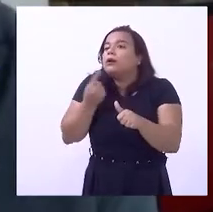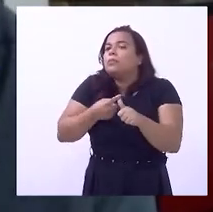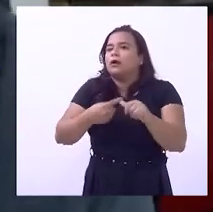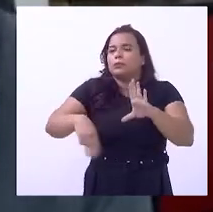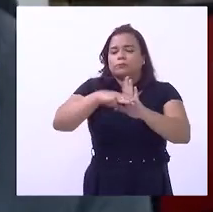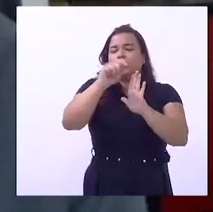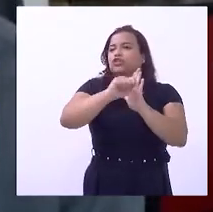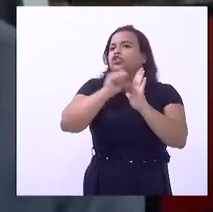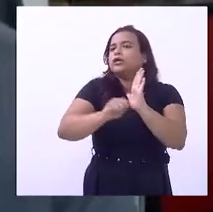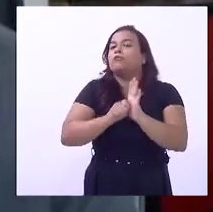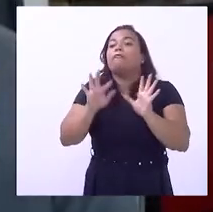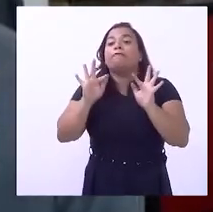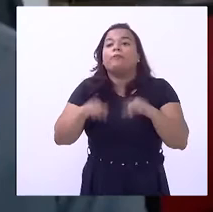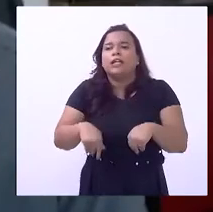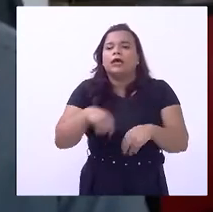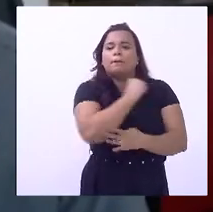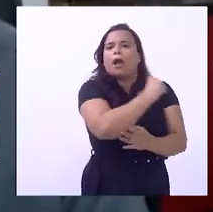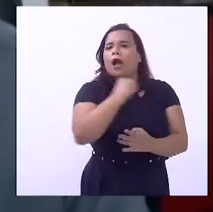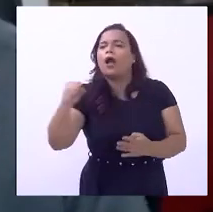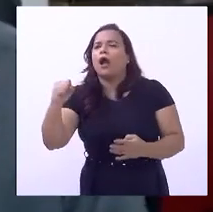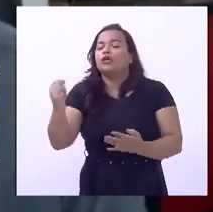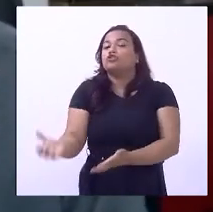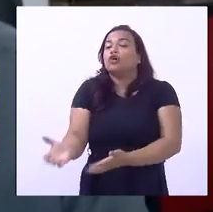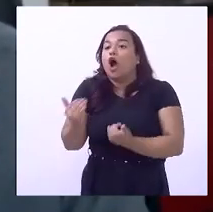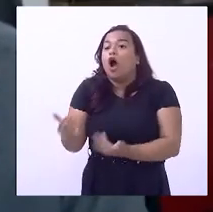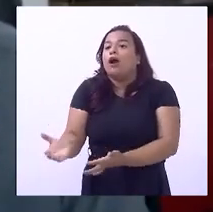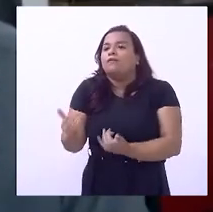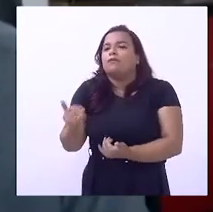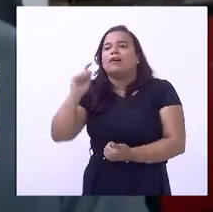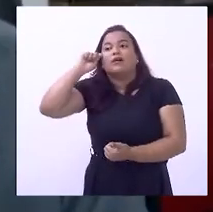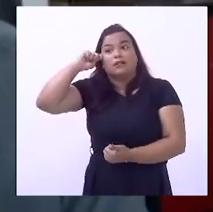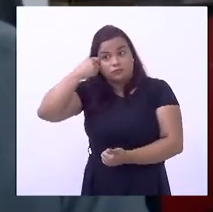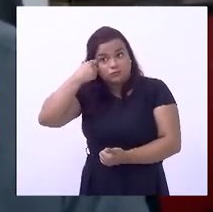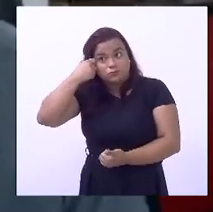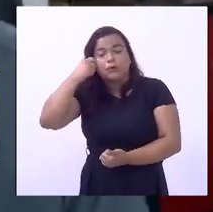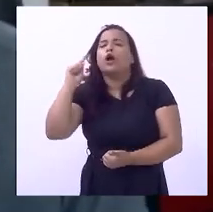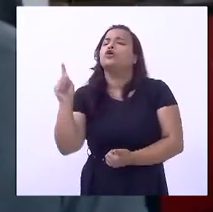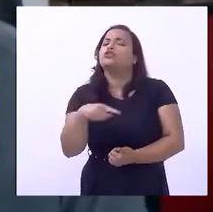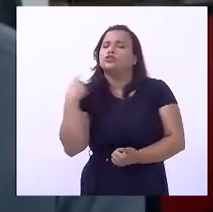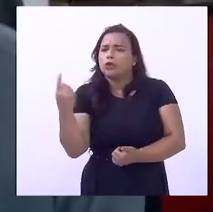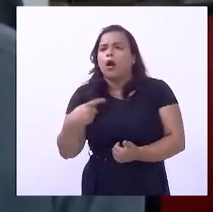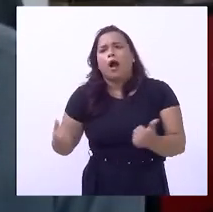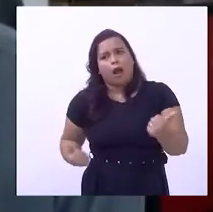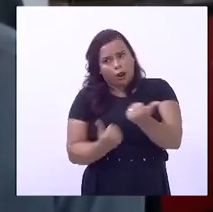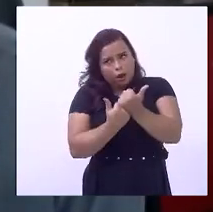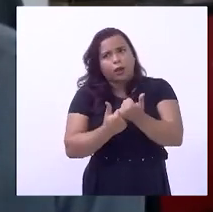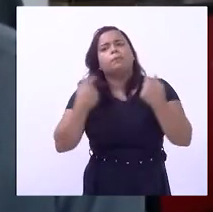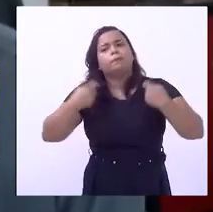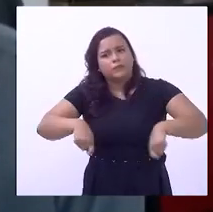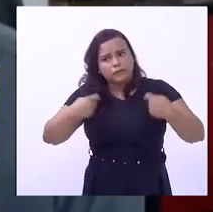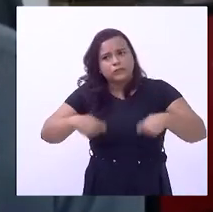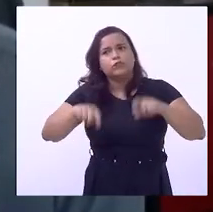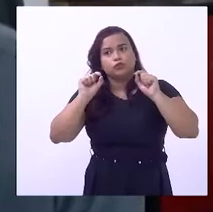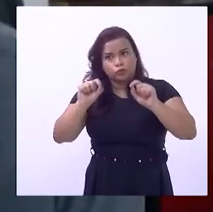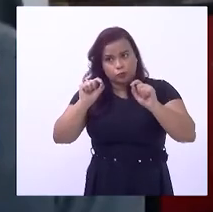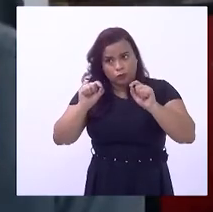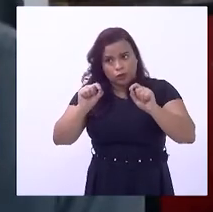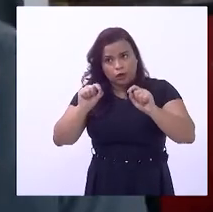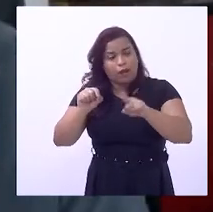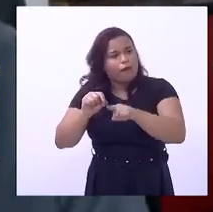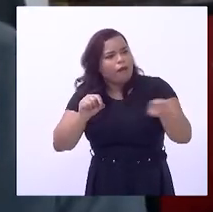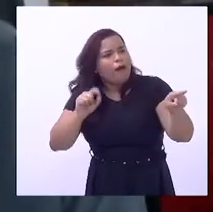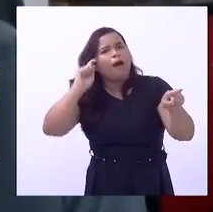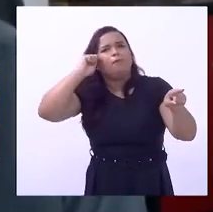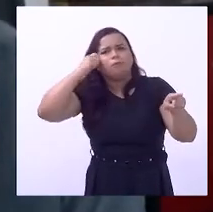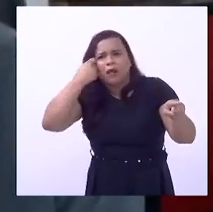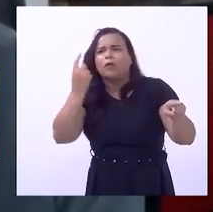da juventude negra. É claro que a gente tem que apoiar e não pode compactuar com a morte de negros, mas também